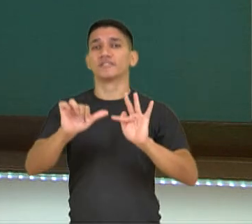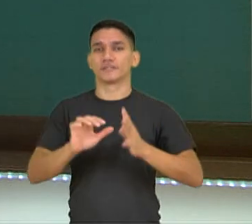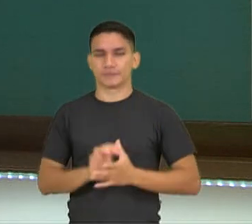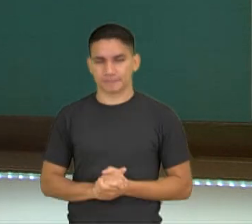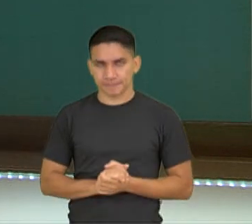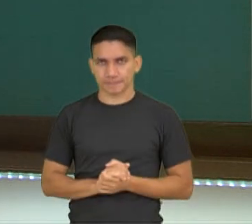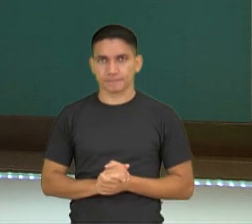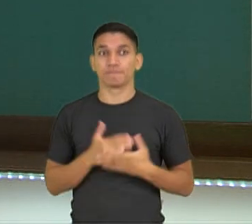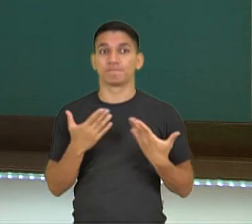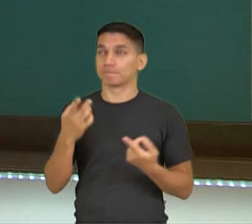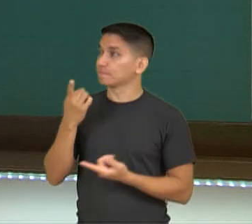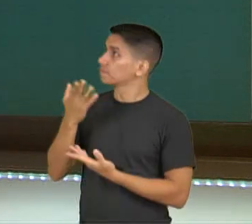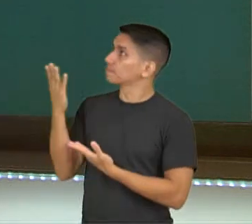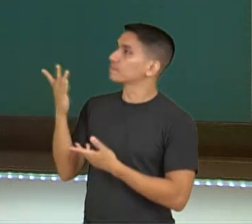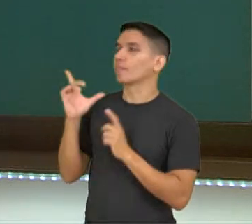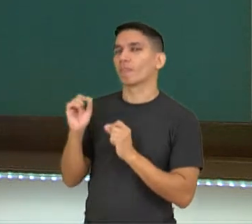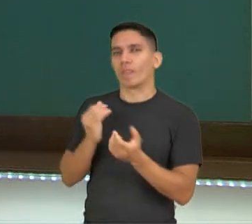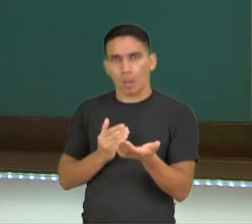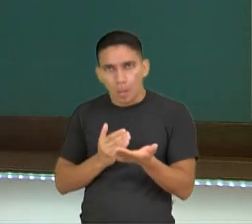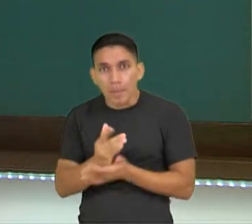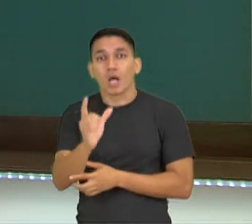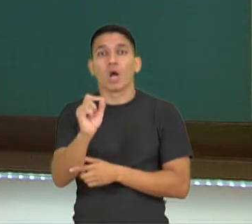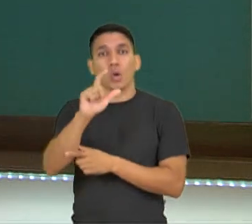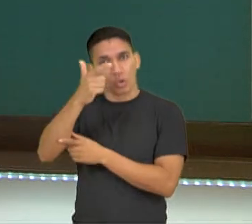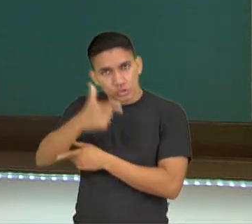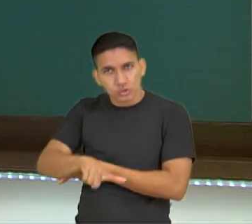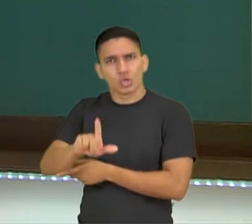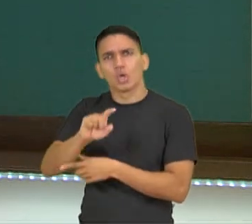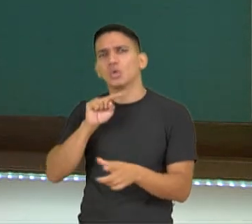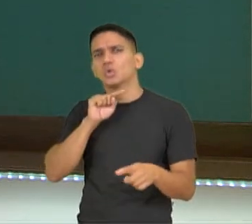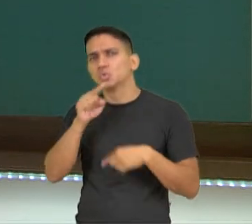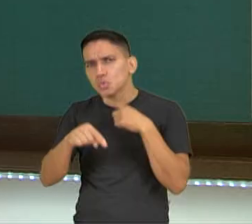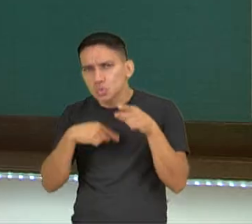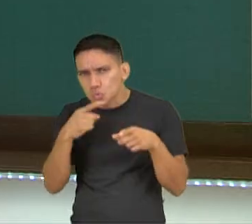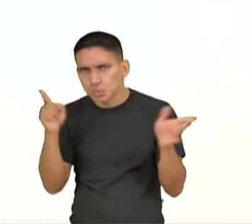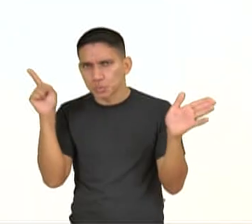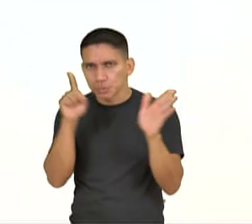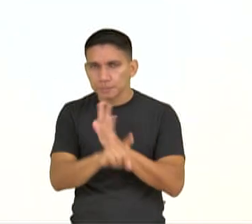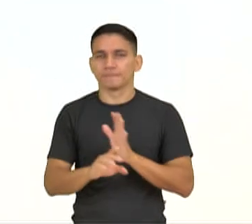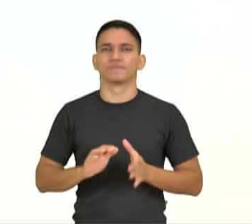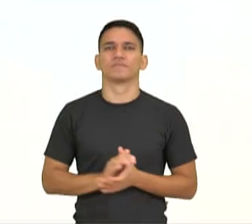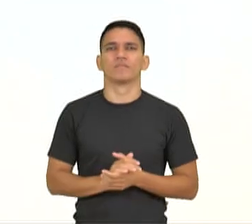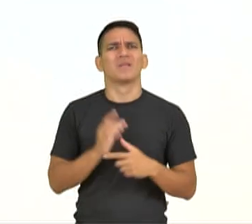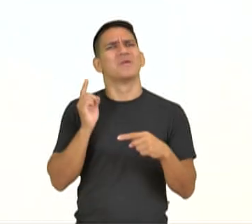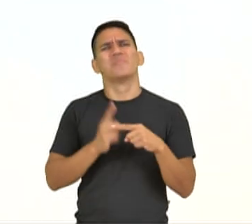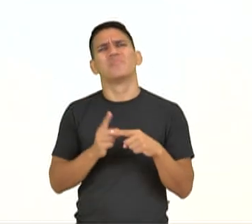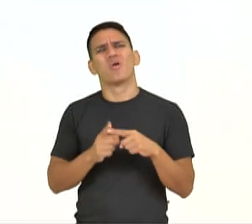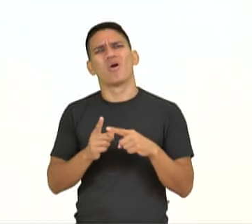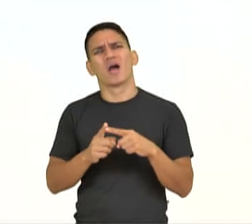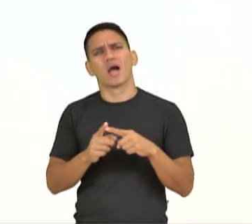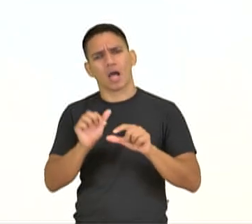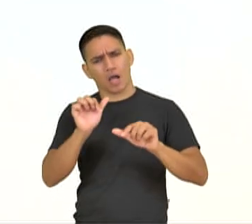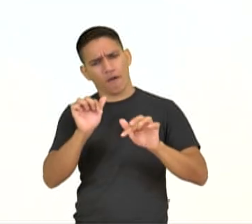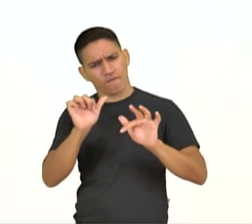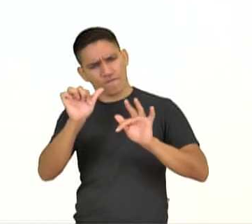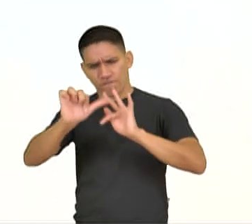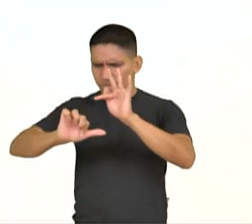sequência. Vejam só, começamos com mais um questionamento, certo? Por que os fenômenos químicos